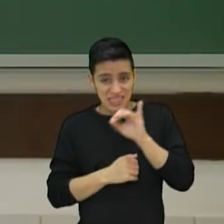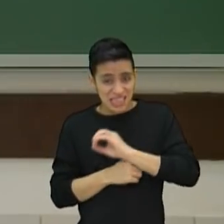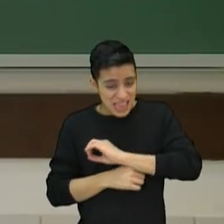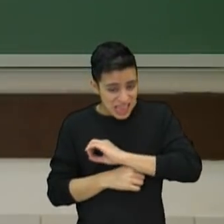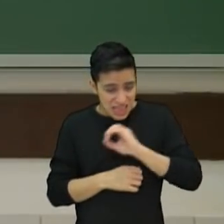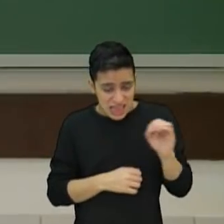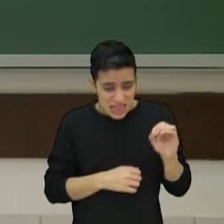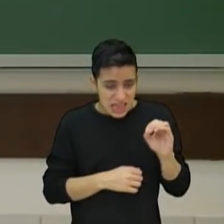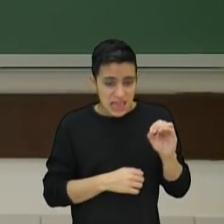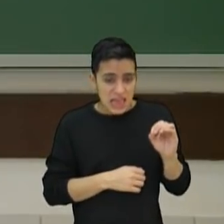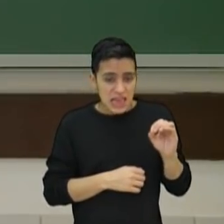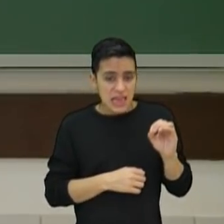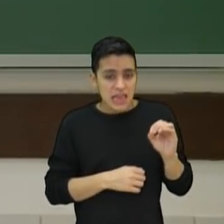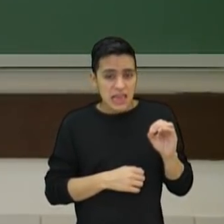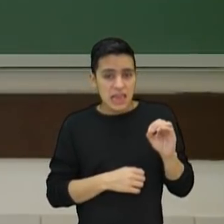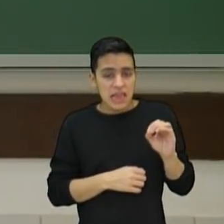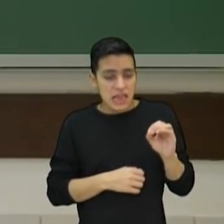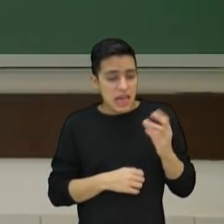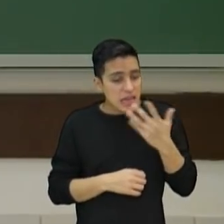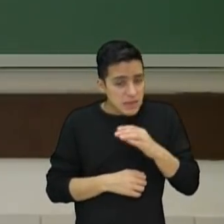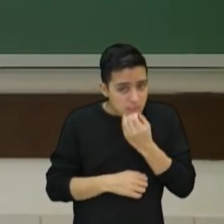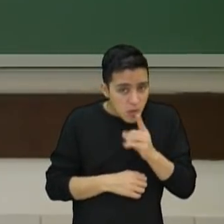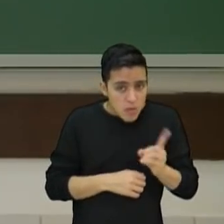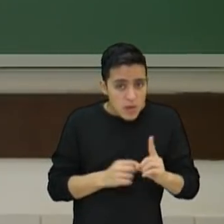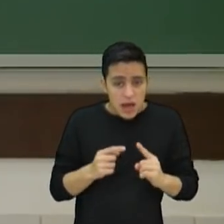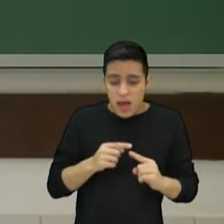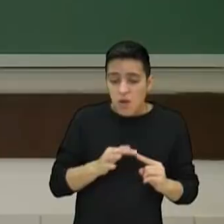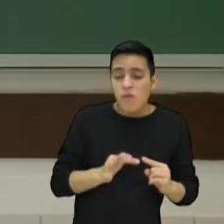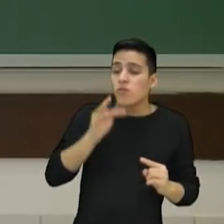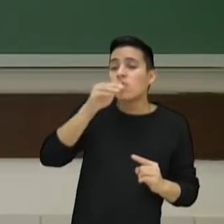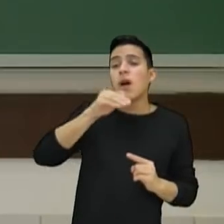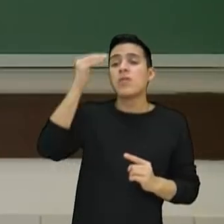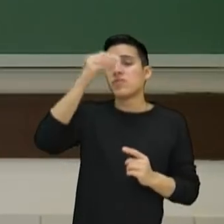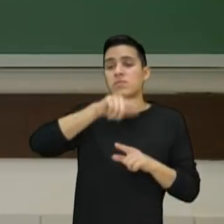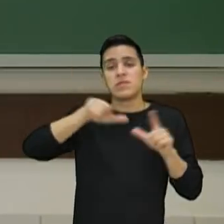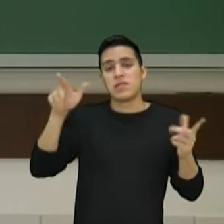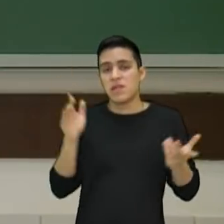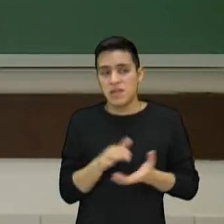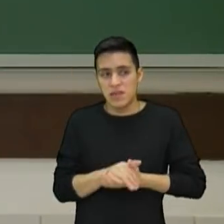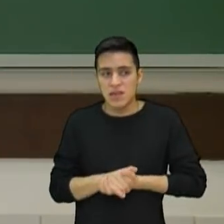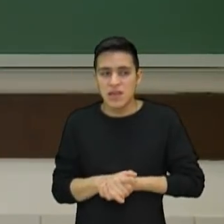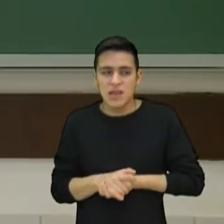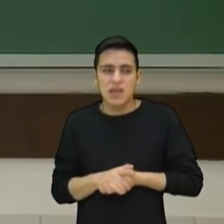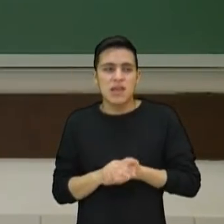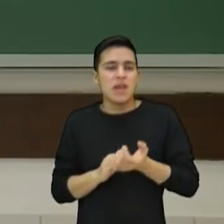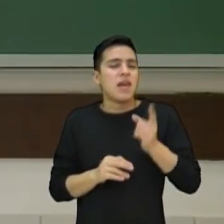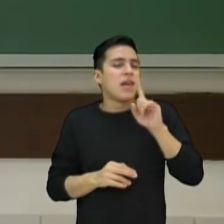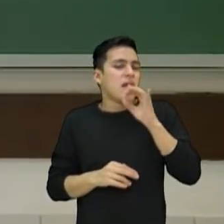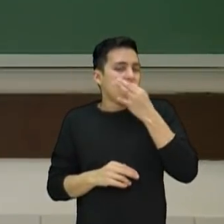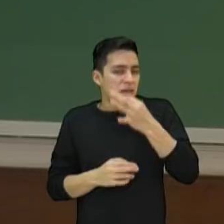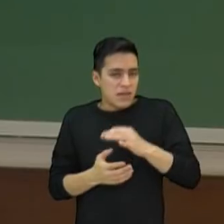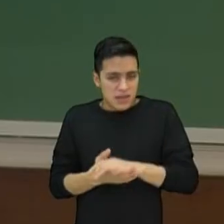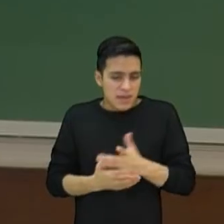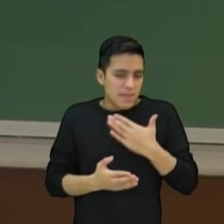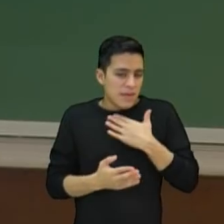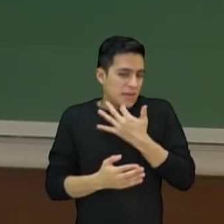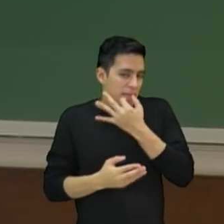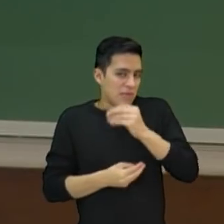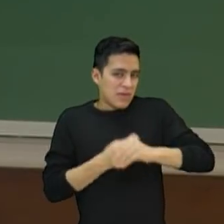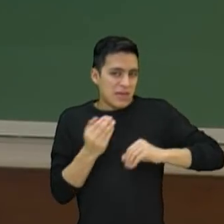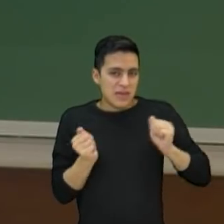Esta 5 é muito parecida com a 3. Repare que elas têm esse toque de opinião, certo? Minha opinião está